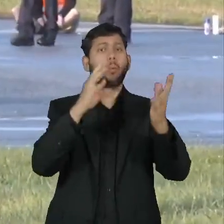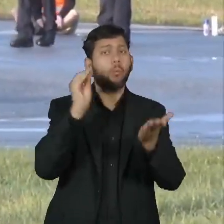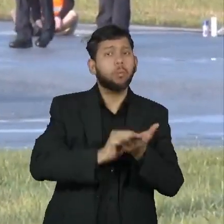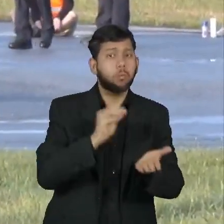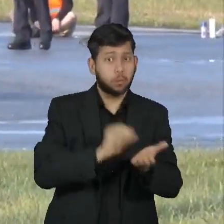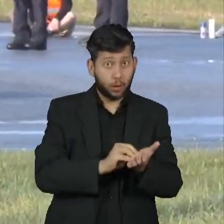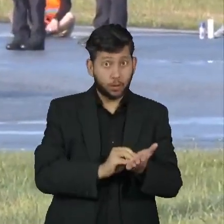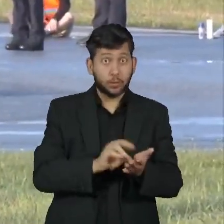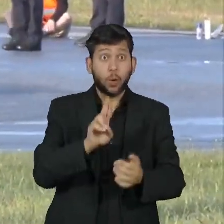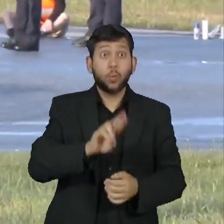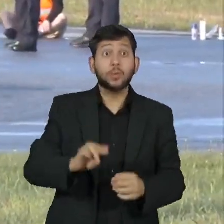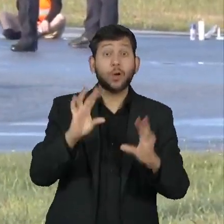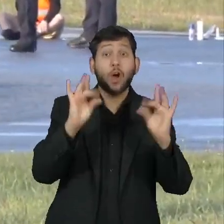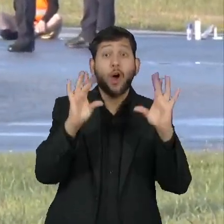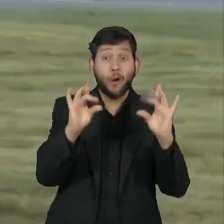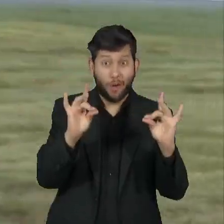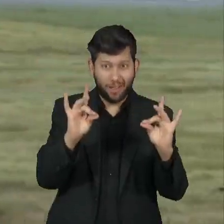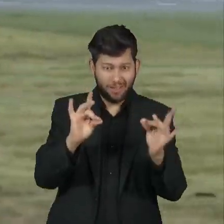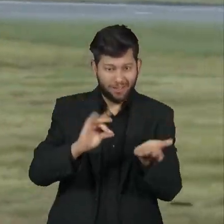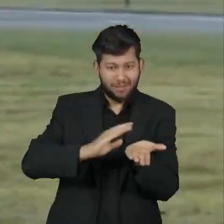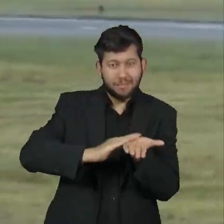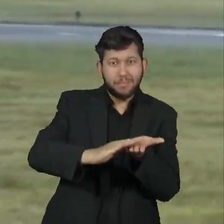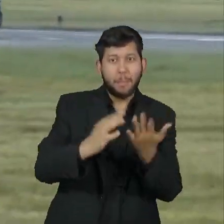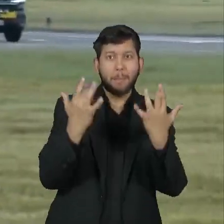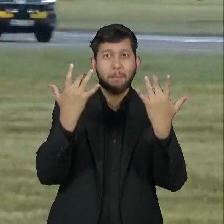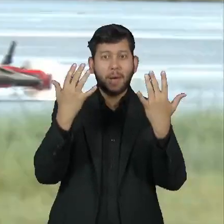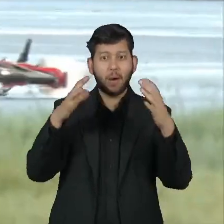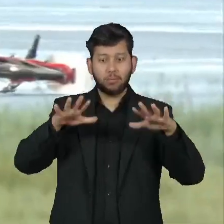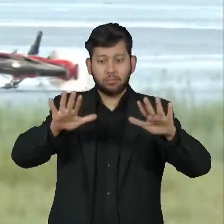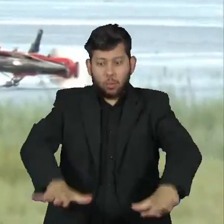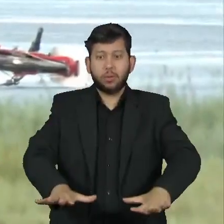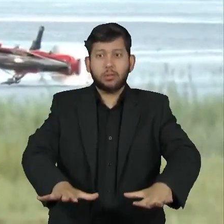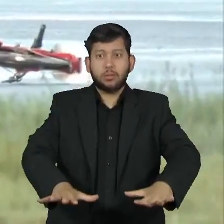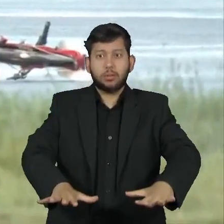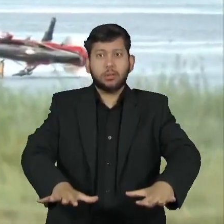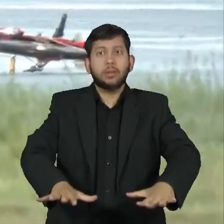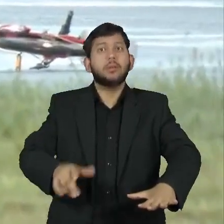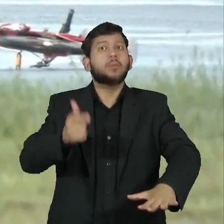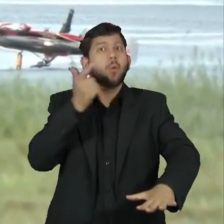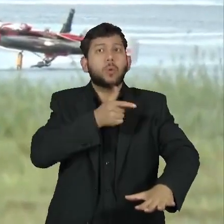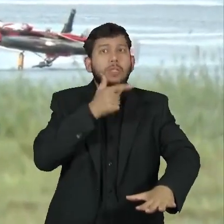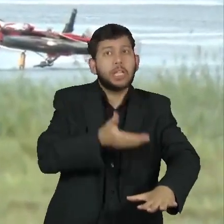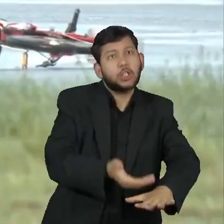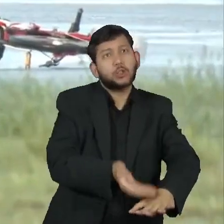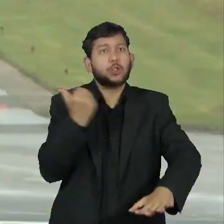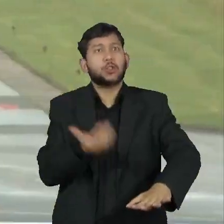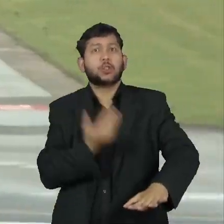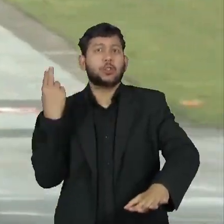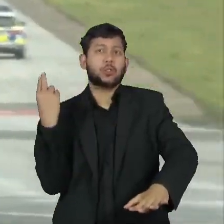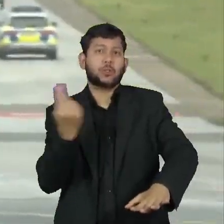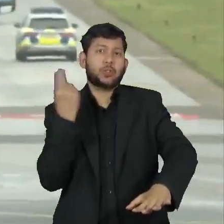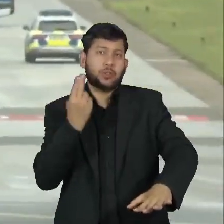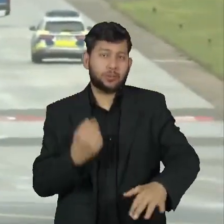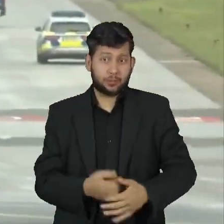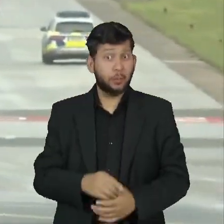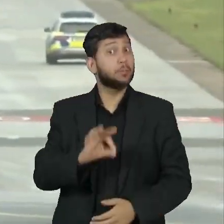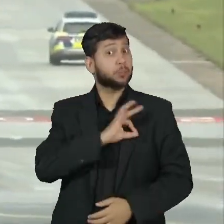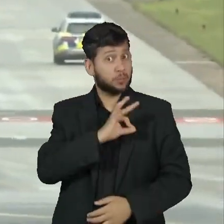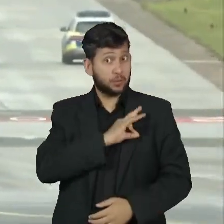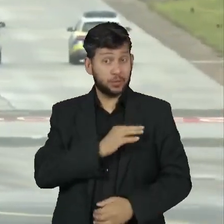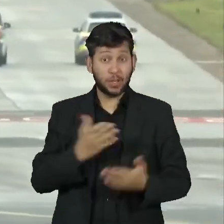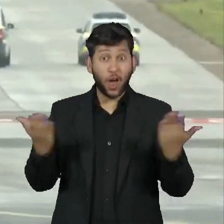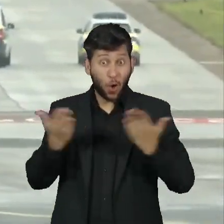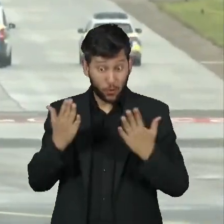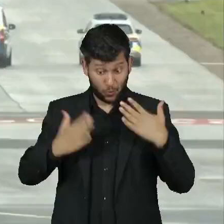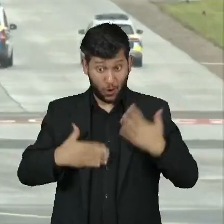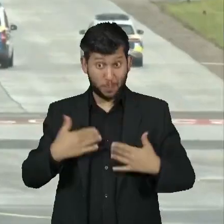usam Cola resistente para grudar as mãos no asfalto dificultando o trabalho da polícia hoje ele se